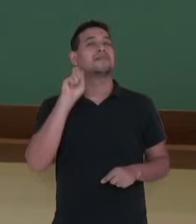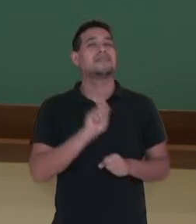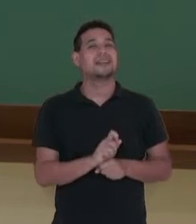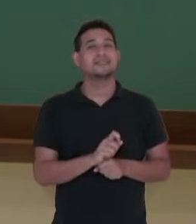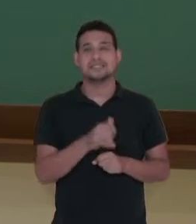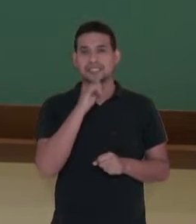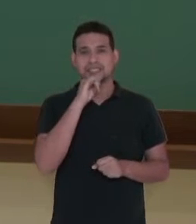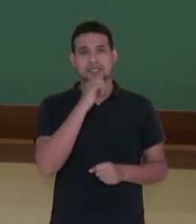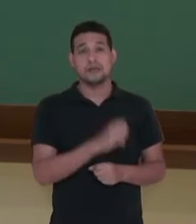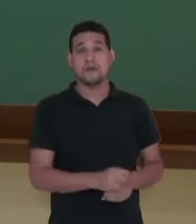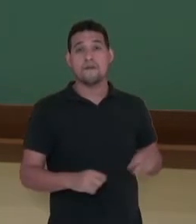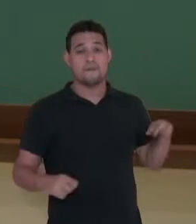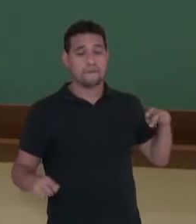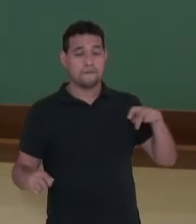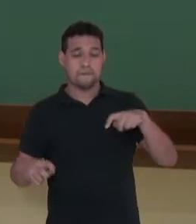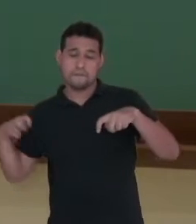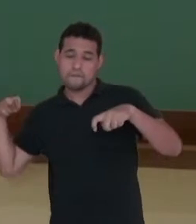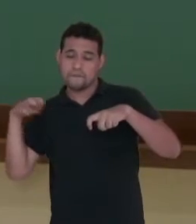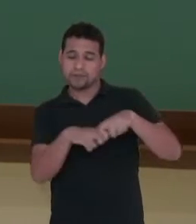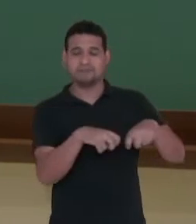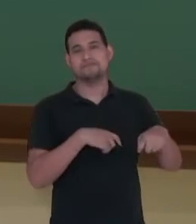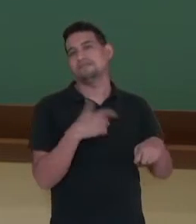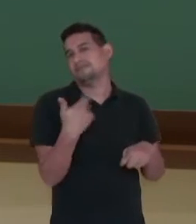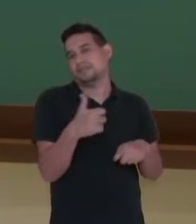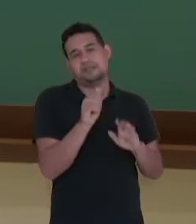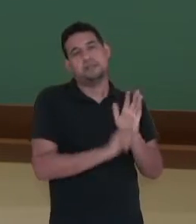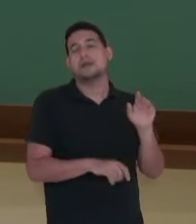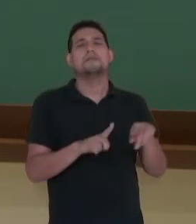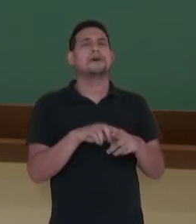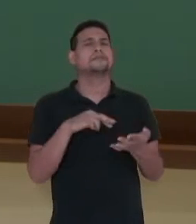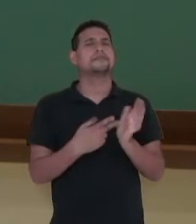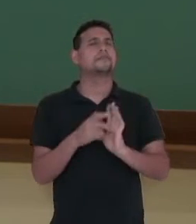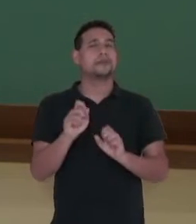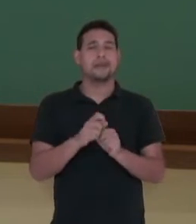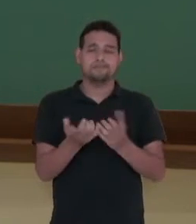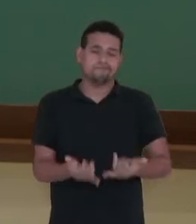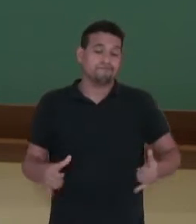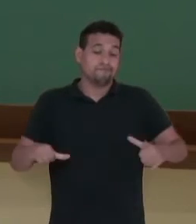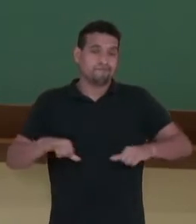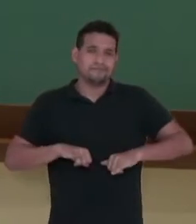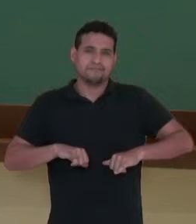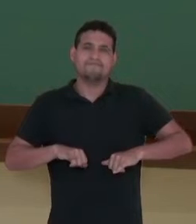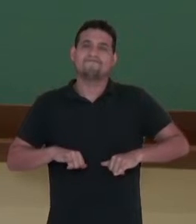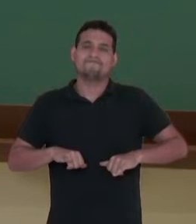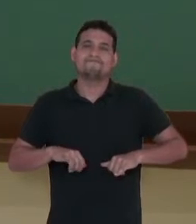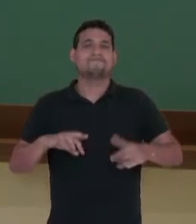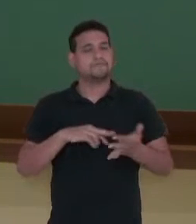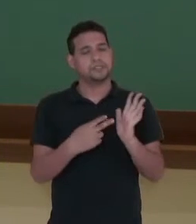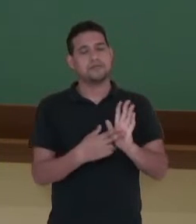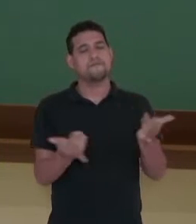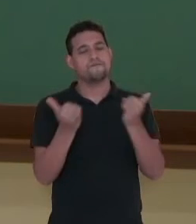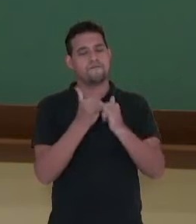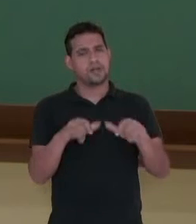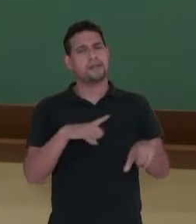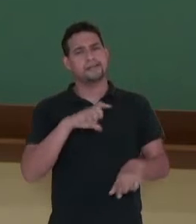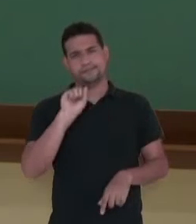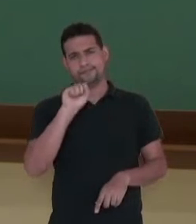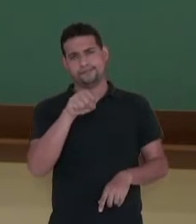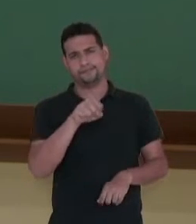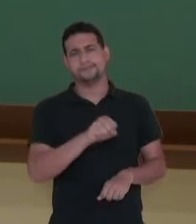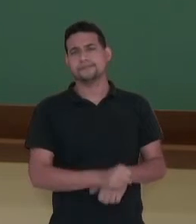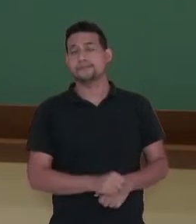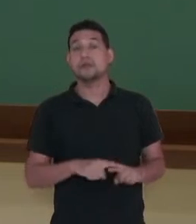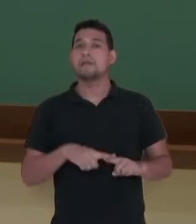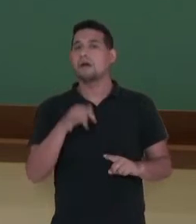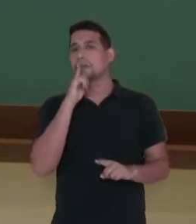acabou falecendo. Essa parte nós não temos aqui no texto, mas quando a gente lê o texto na íntegra, essa é a informação que temos.